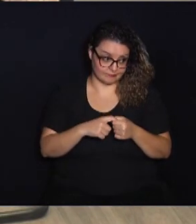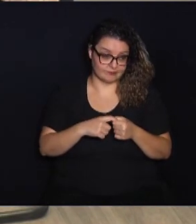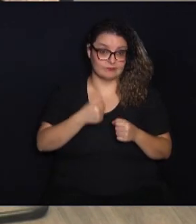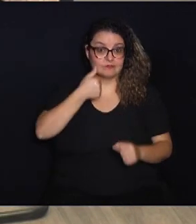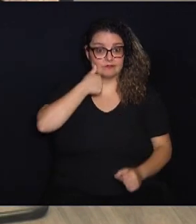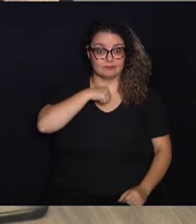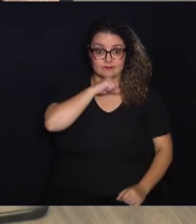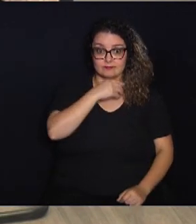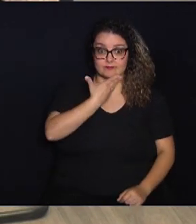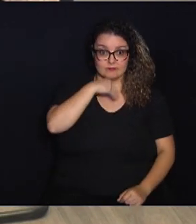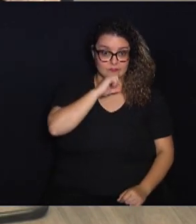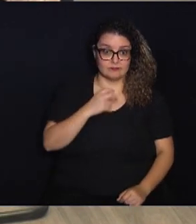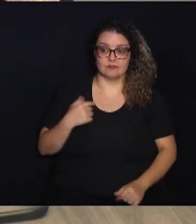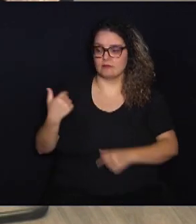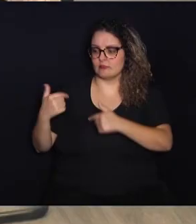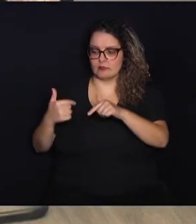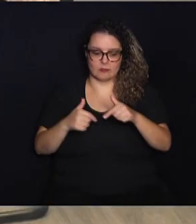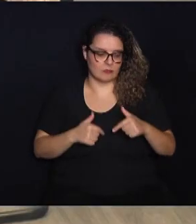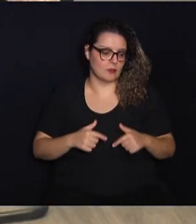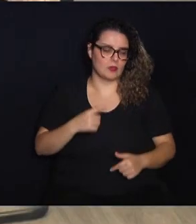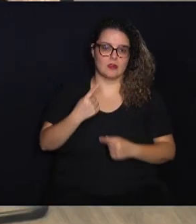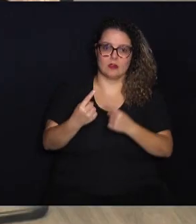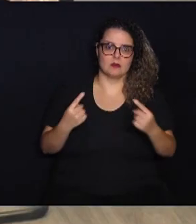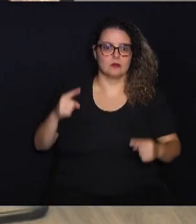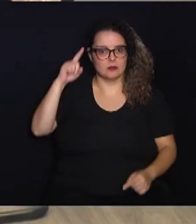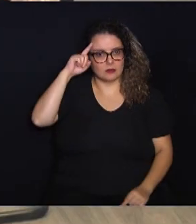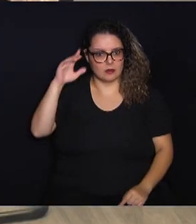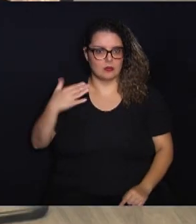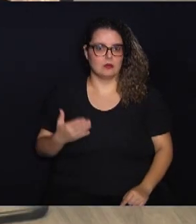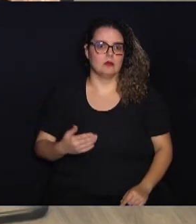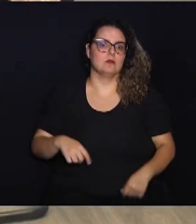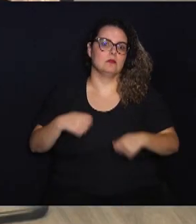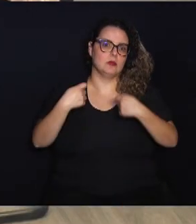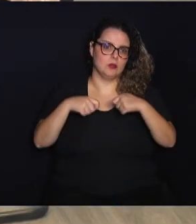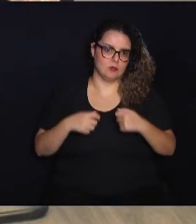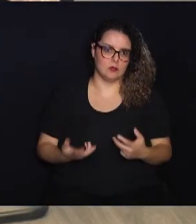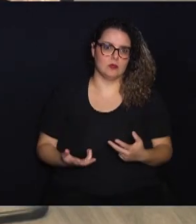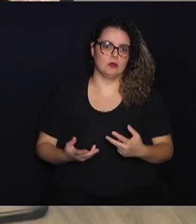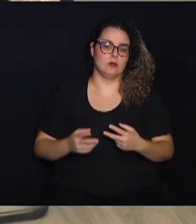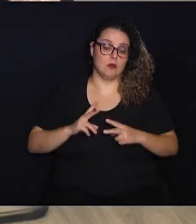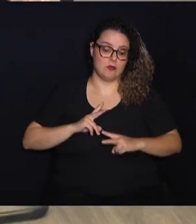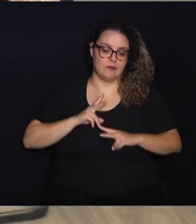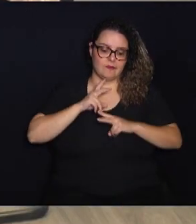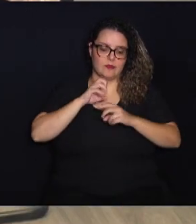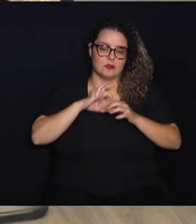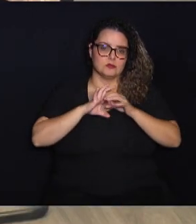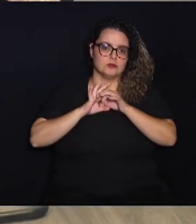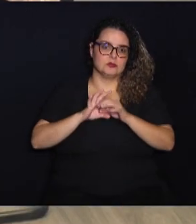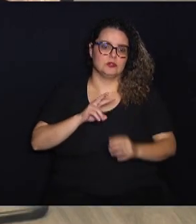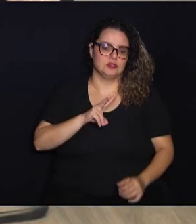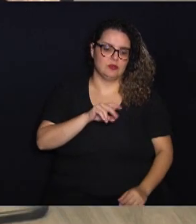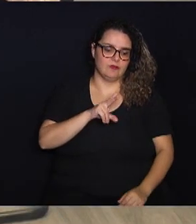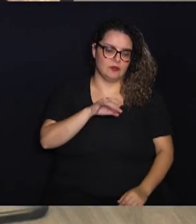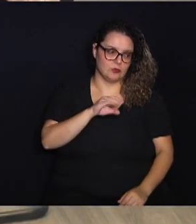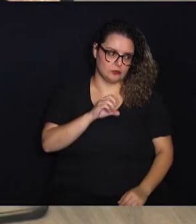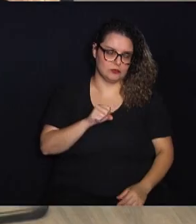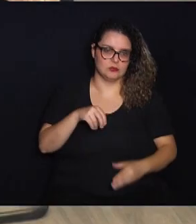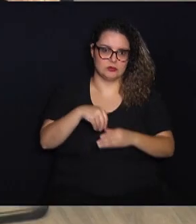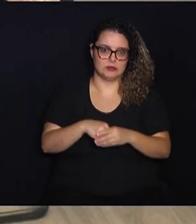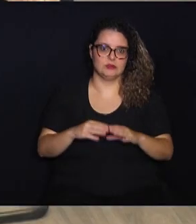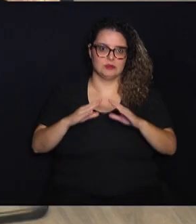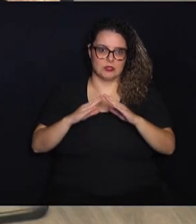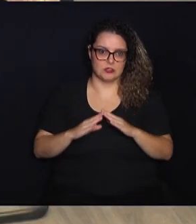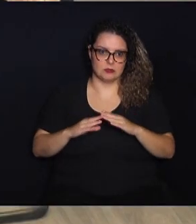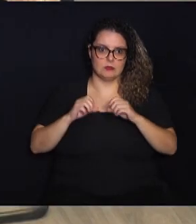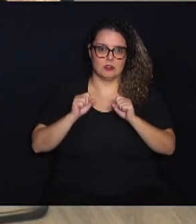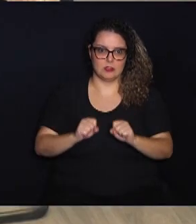mãe, do pai, todo mundo trabalha, todo mundo tem a sua correria, mas é preciso um fortalecimento de vínculos dentro de casa para que a